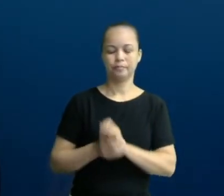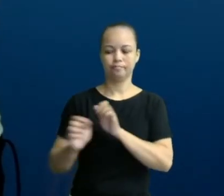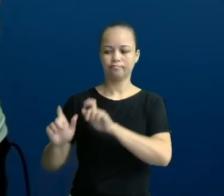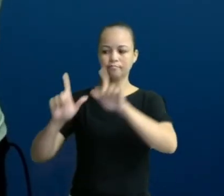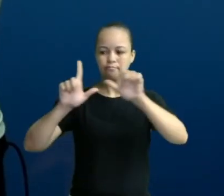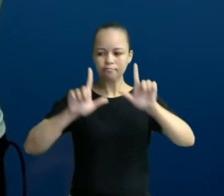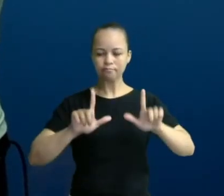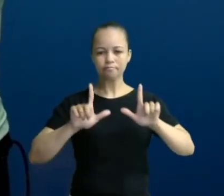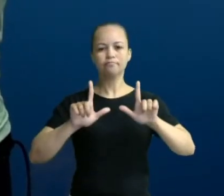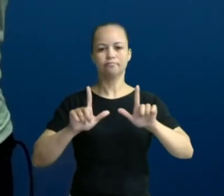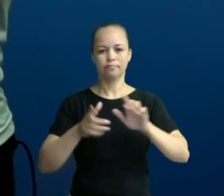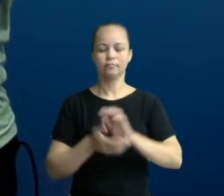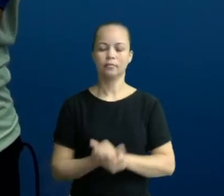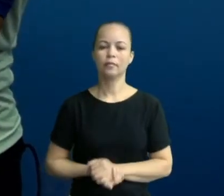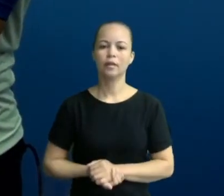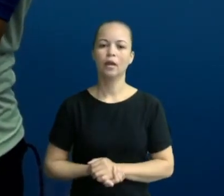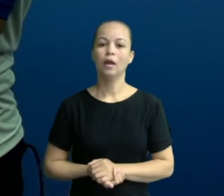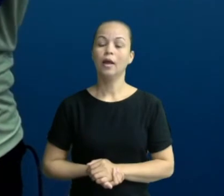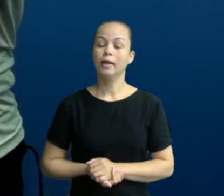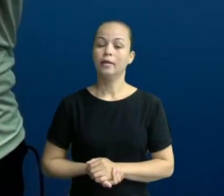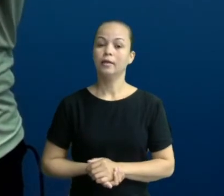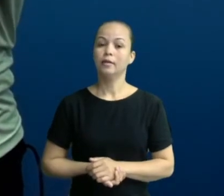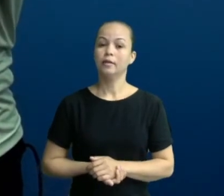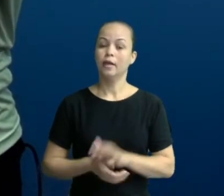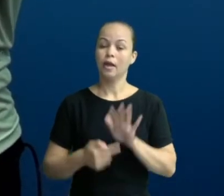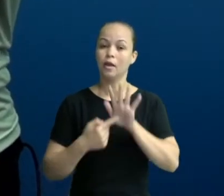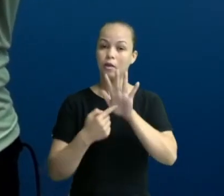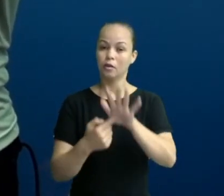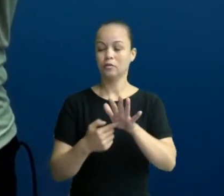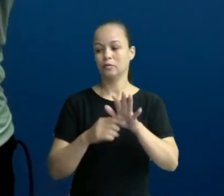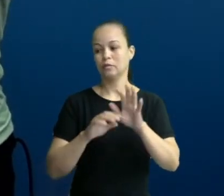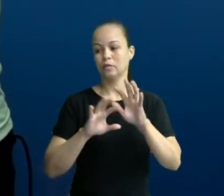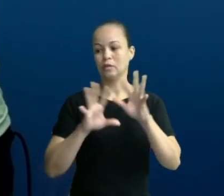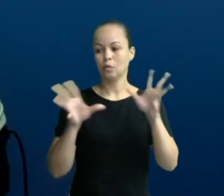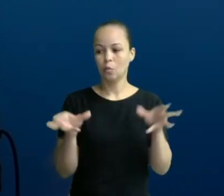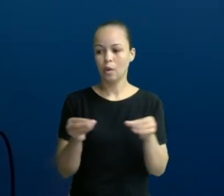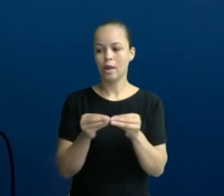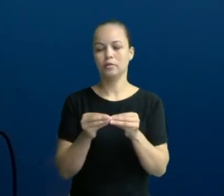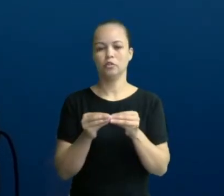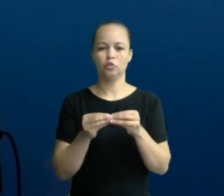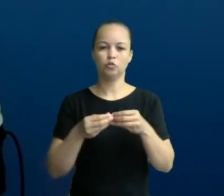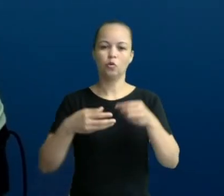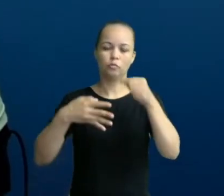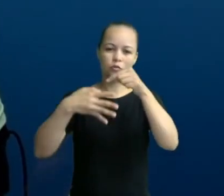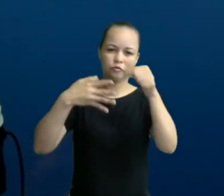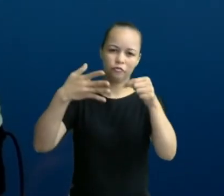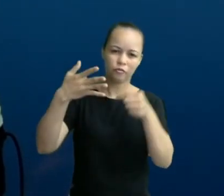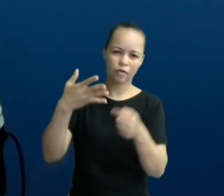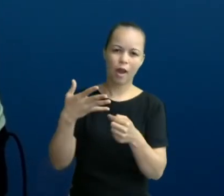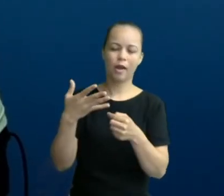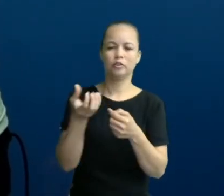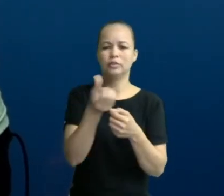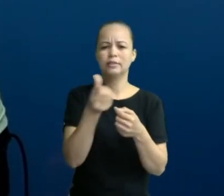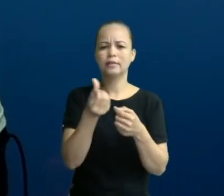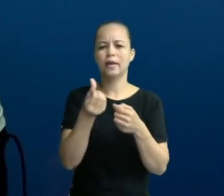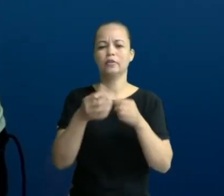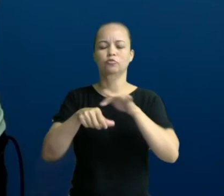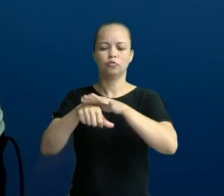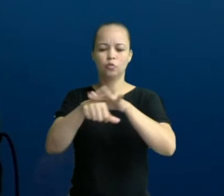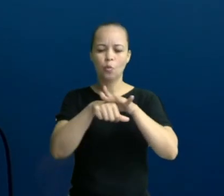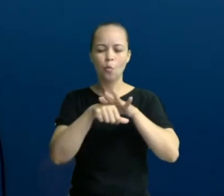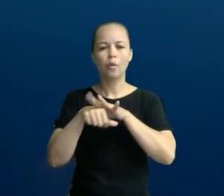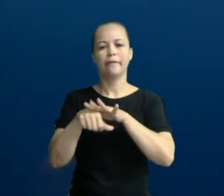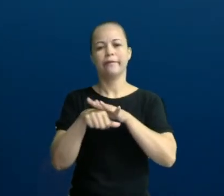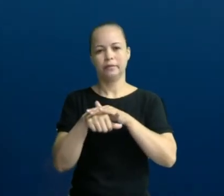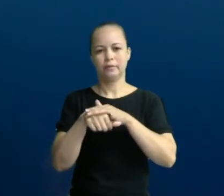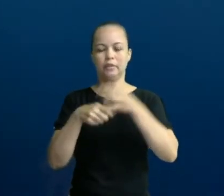próximo slide para que a gente não perca muito tempo. E aí eu vou destacar essas doenças aqui para o protozoário. A doença de Chagas, a leishmaniose, a malária, a